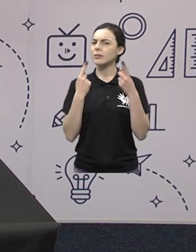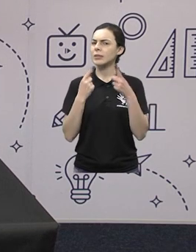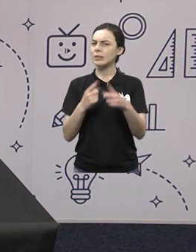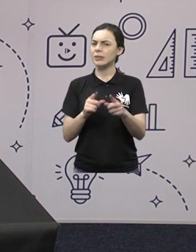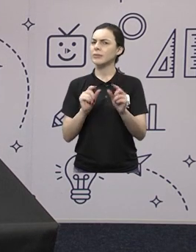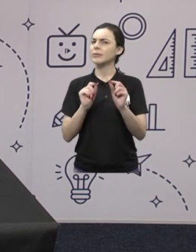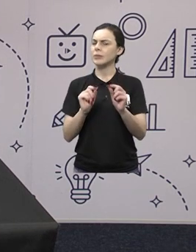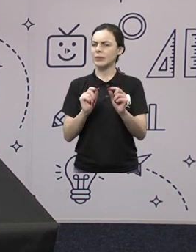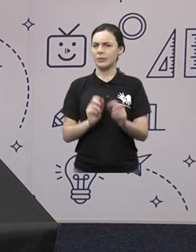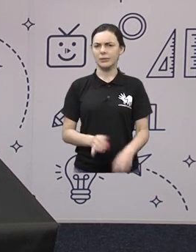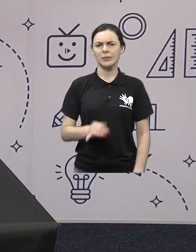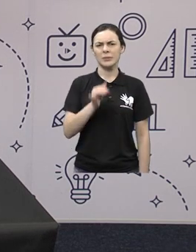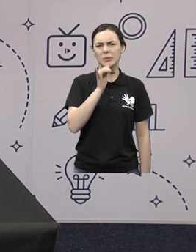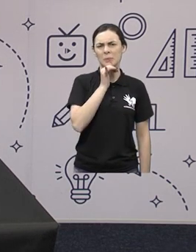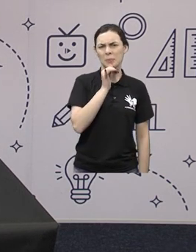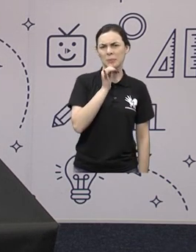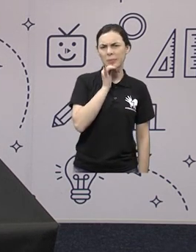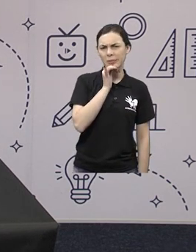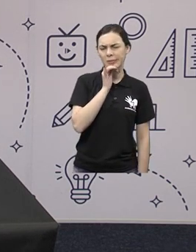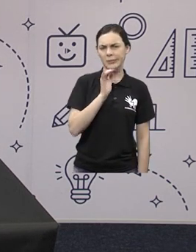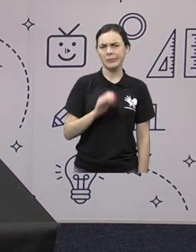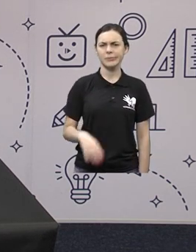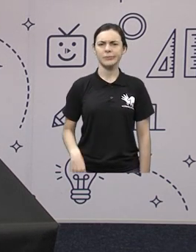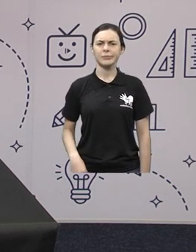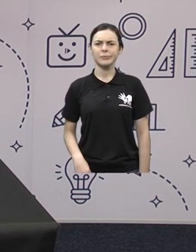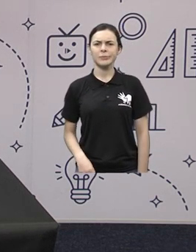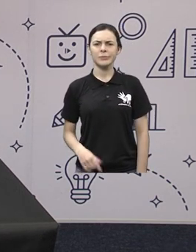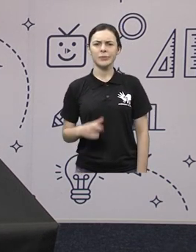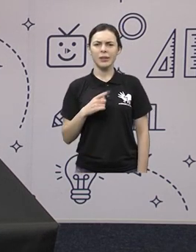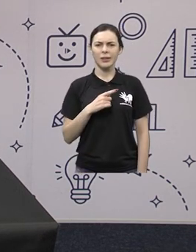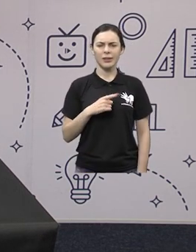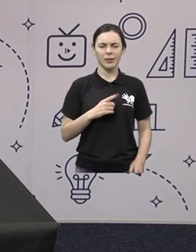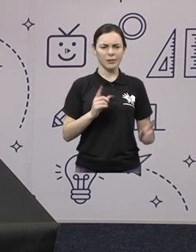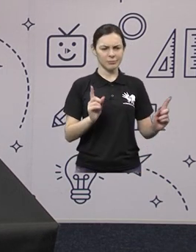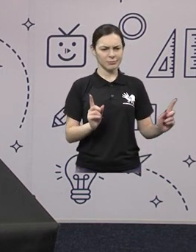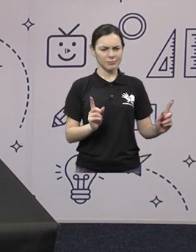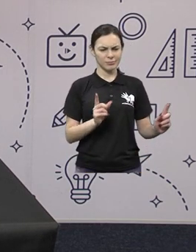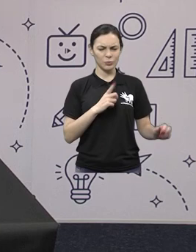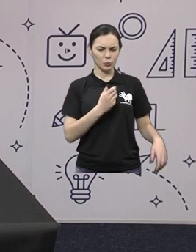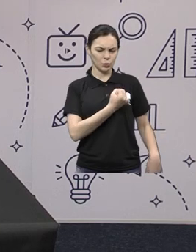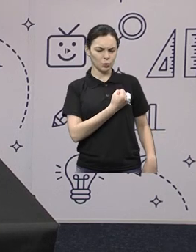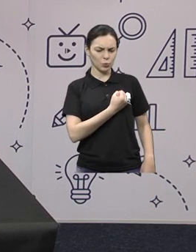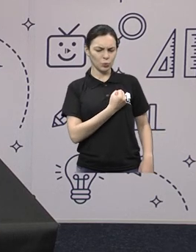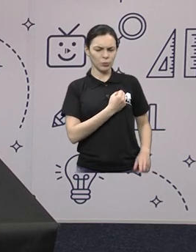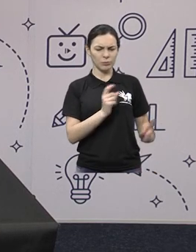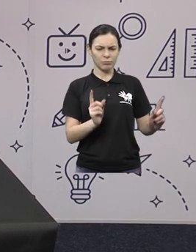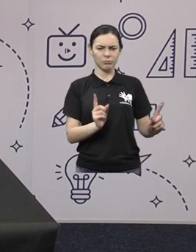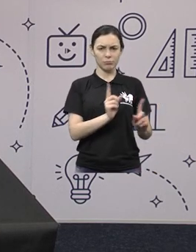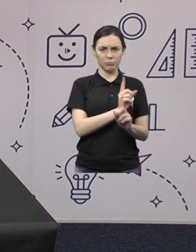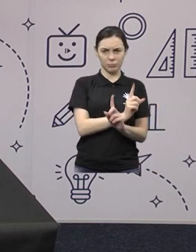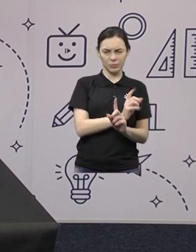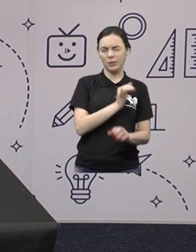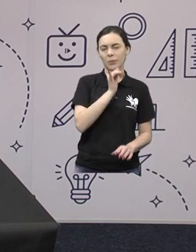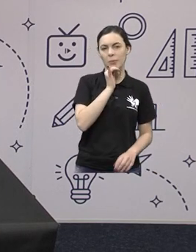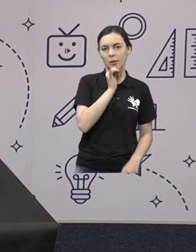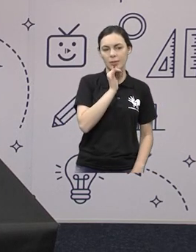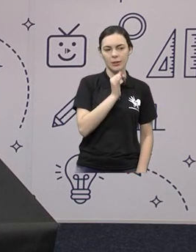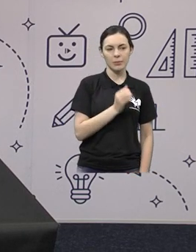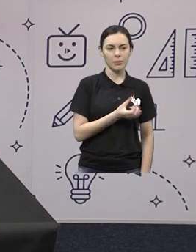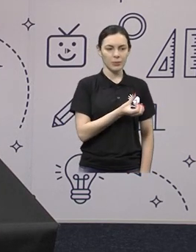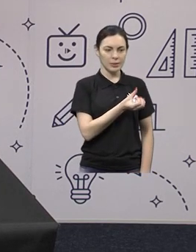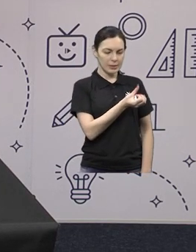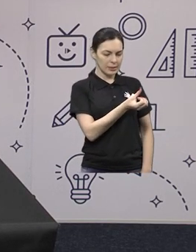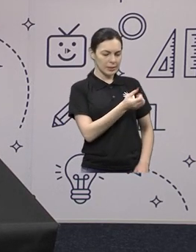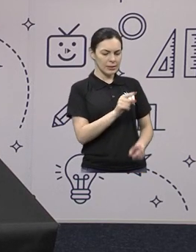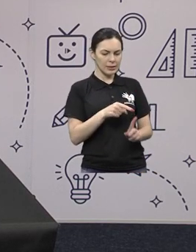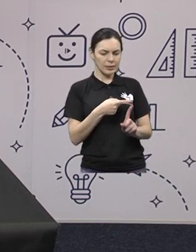Eu tenho um desafio que eu vou deixar para vocês. Será que se a gente inverter a ordem dos números, né? Aqui os números são iguais. Mas